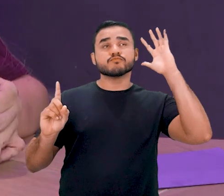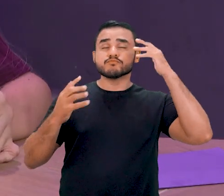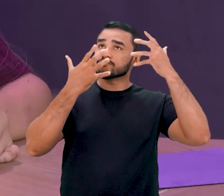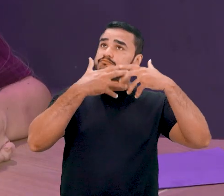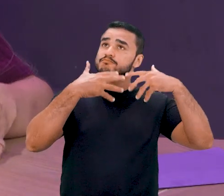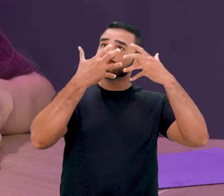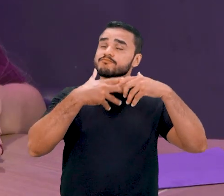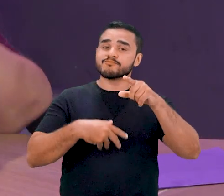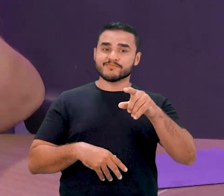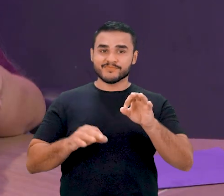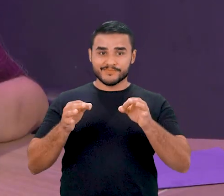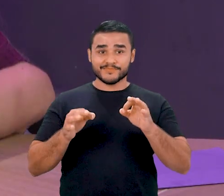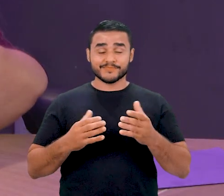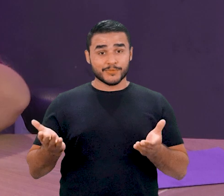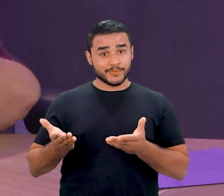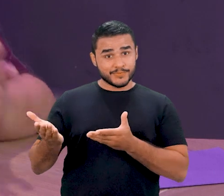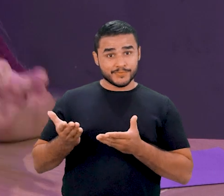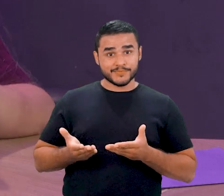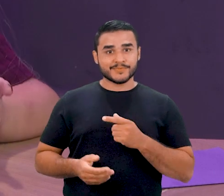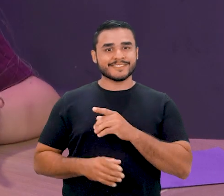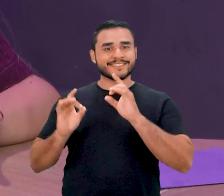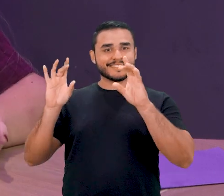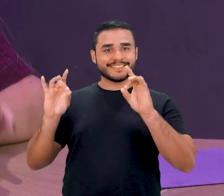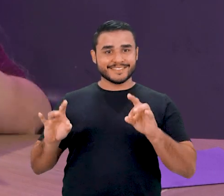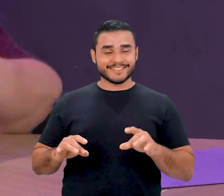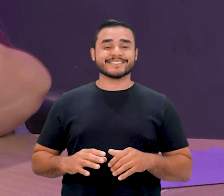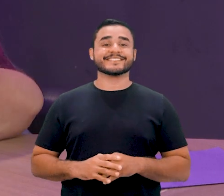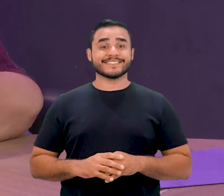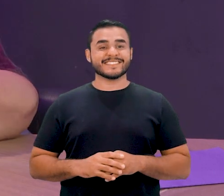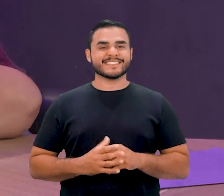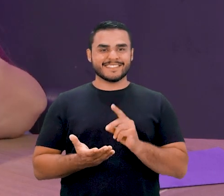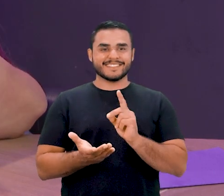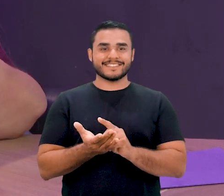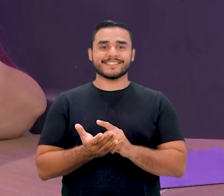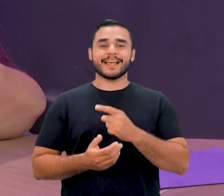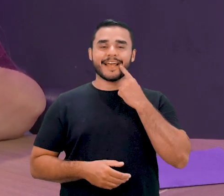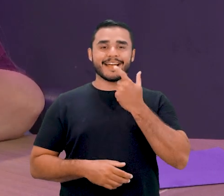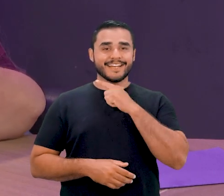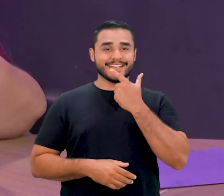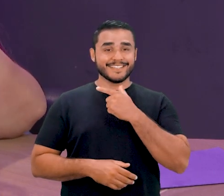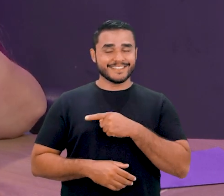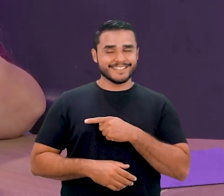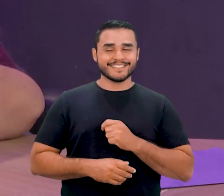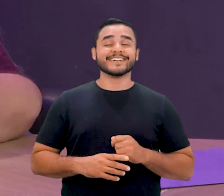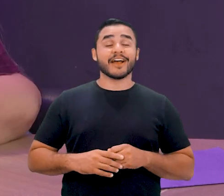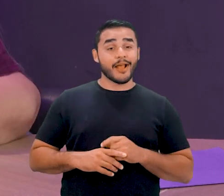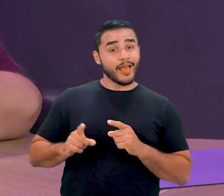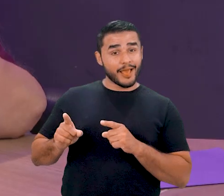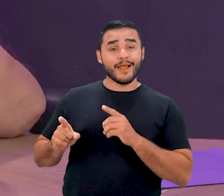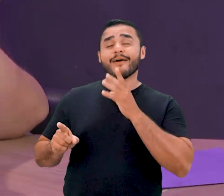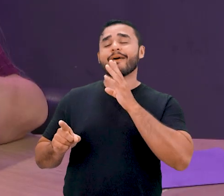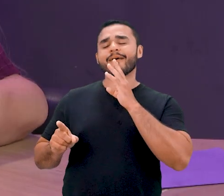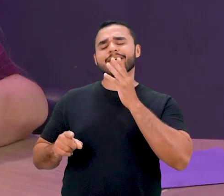de fato. Minha convidada hoje, gente, é tão especial. De verdade, ela já tá dando uma risadinha aqui. Porque a gente se